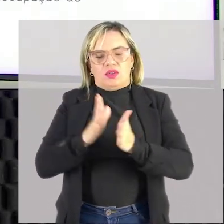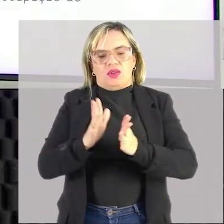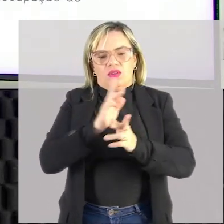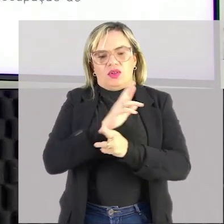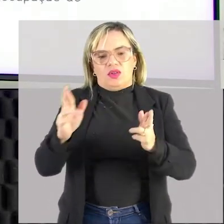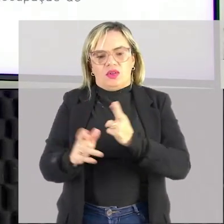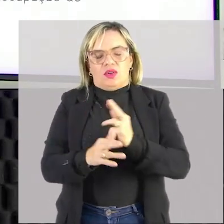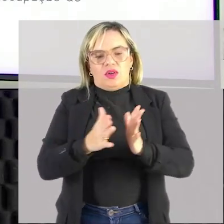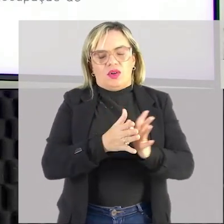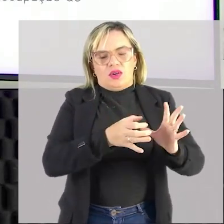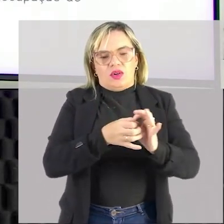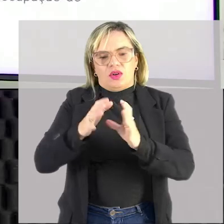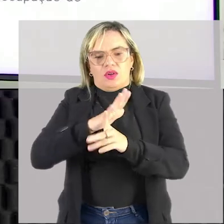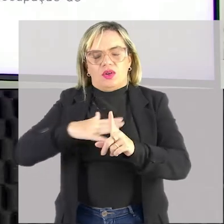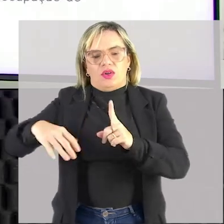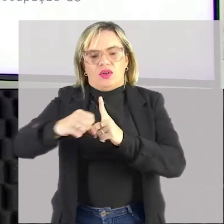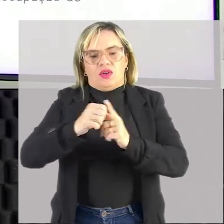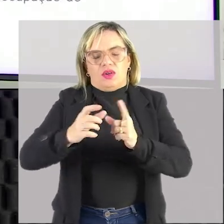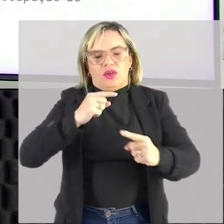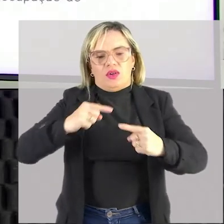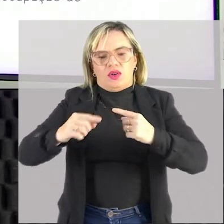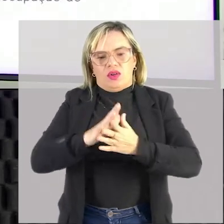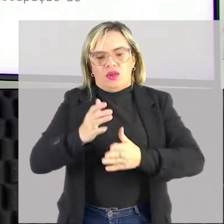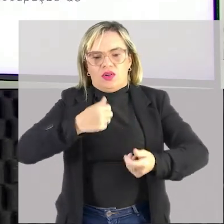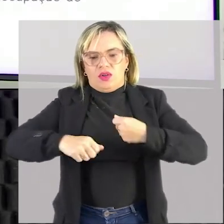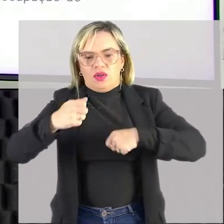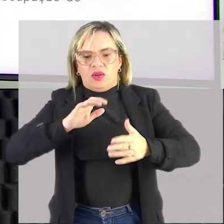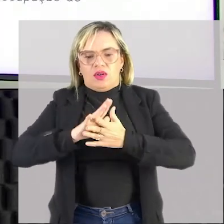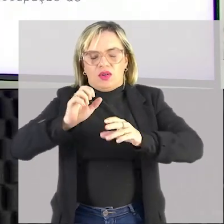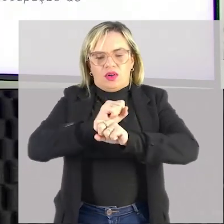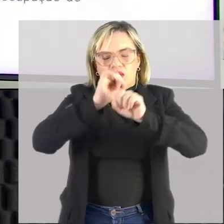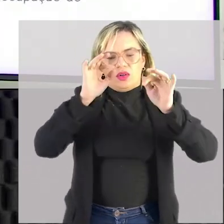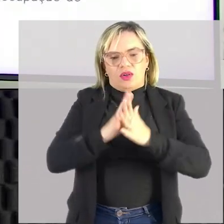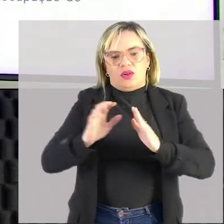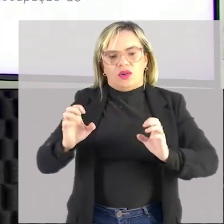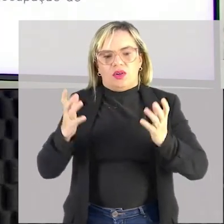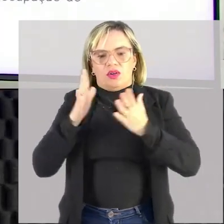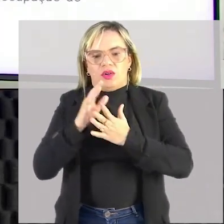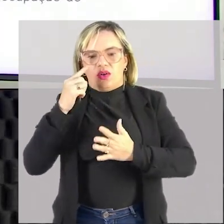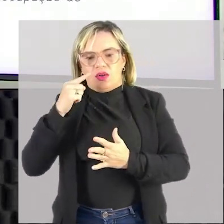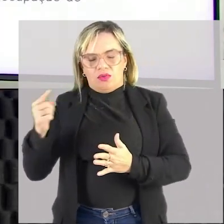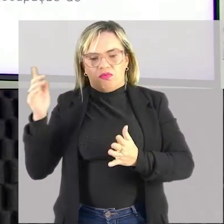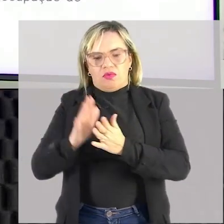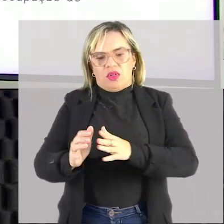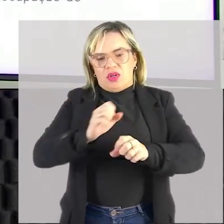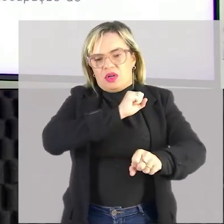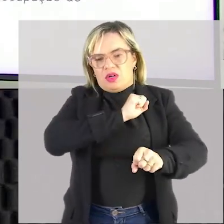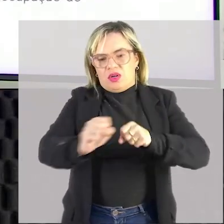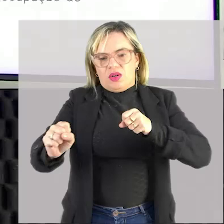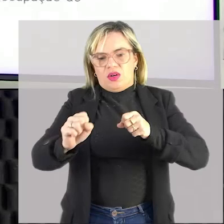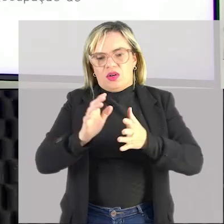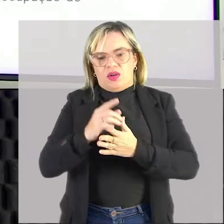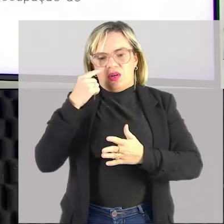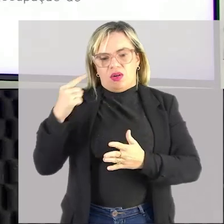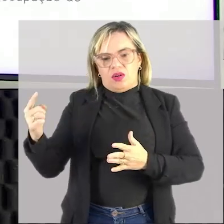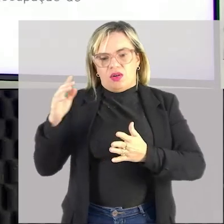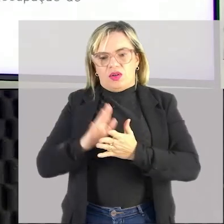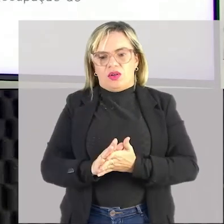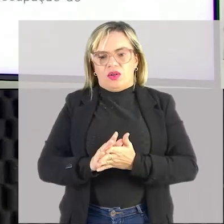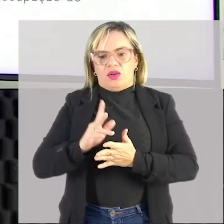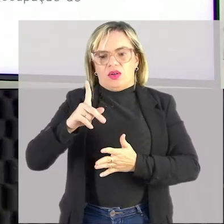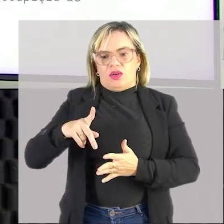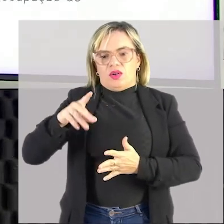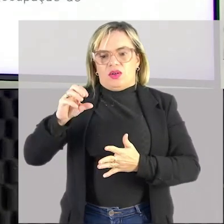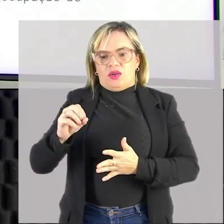contexto social, econômico e político, mas aí, claro, você tem um evento que é o assassinato do promotor público ali, Estolano Polari,